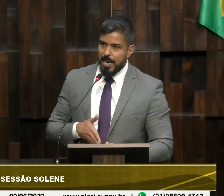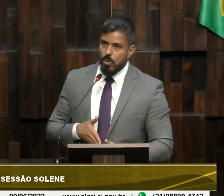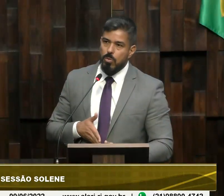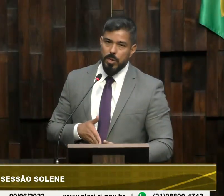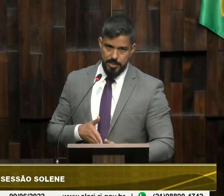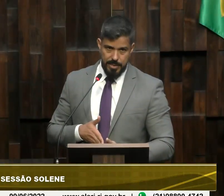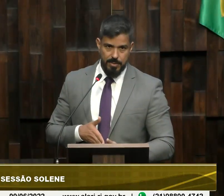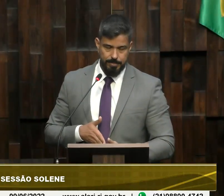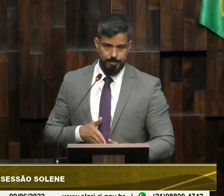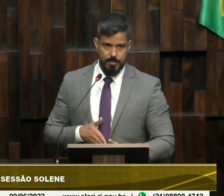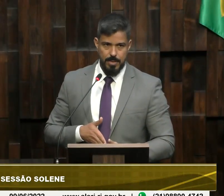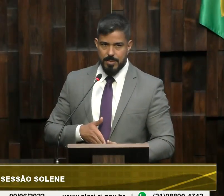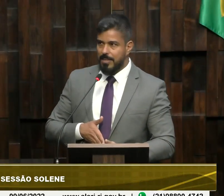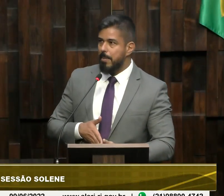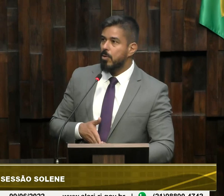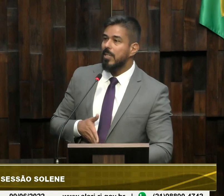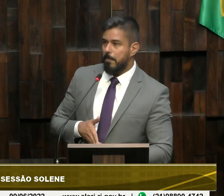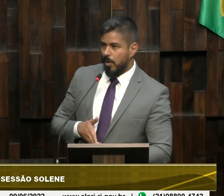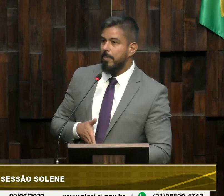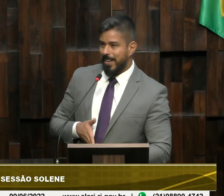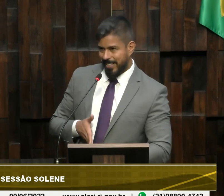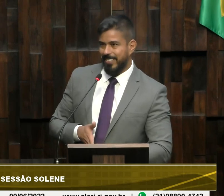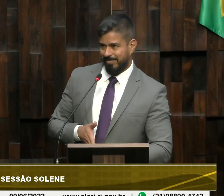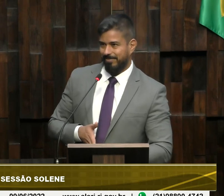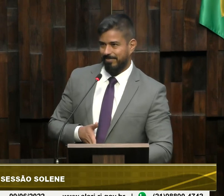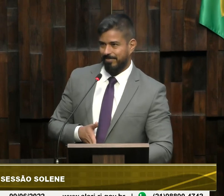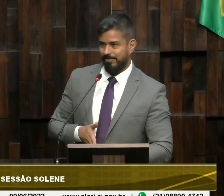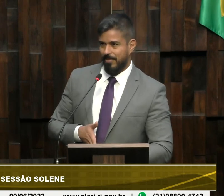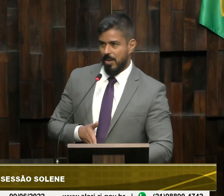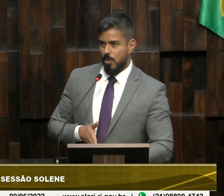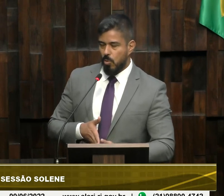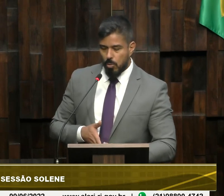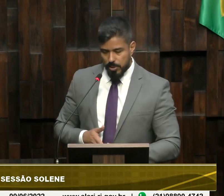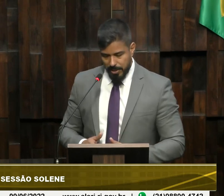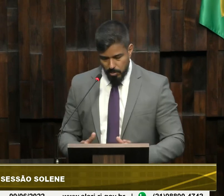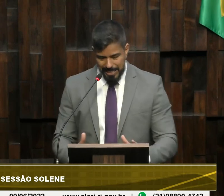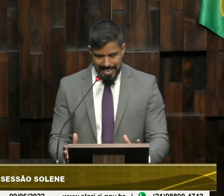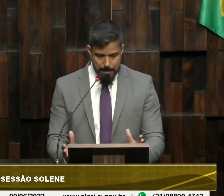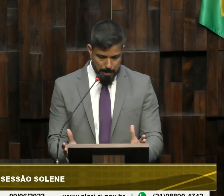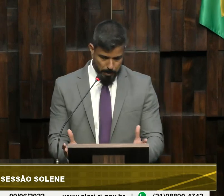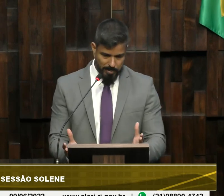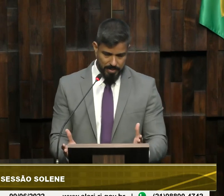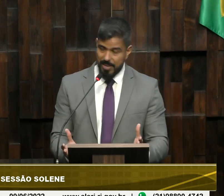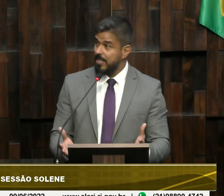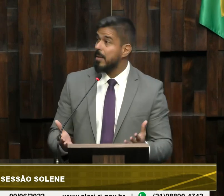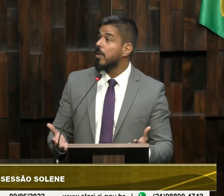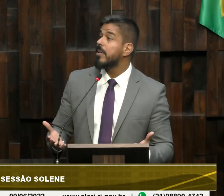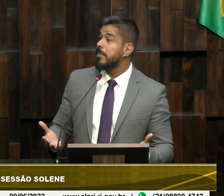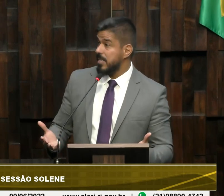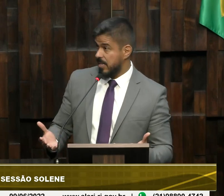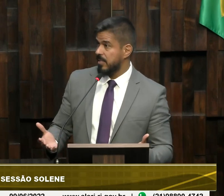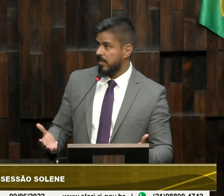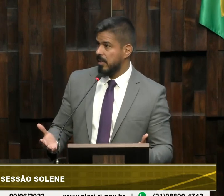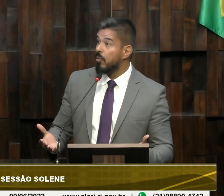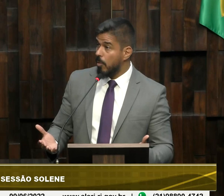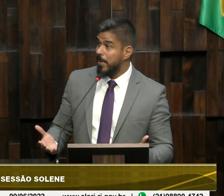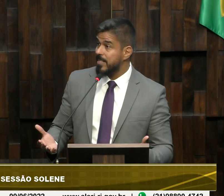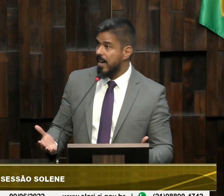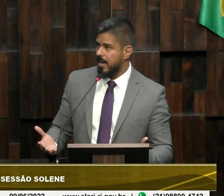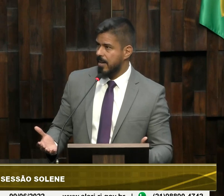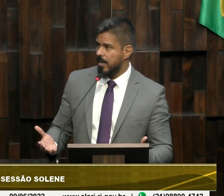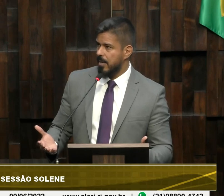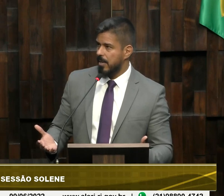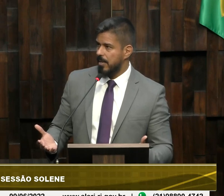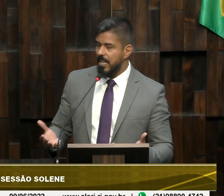Porque quem é concurseiro sabe quando a prova é para ele. O concurseiro, quando ele abre a prova, ele fala assim, essa prova é minha, eu vou